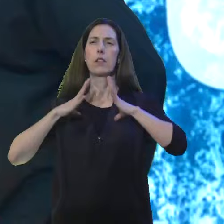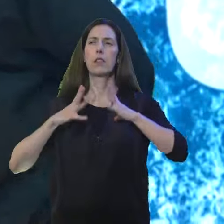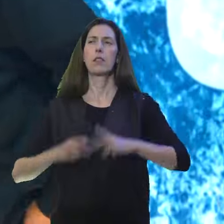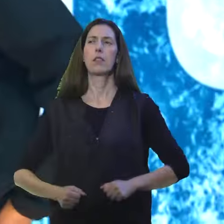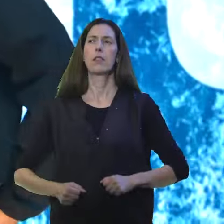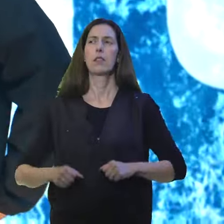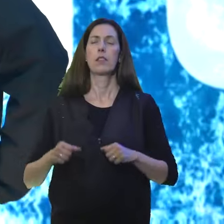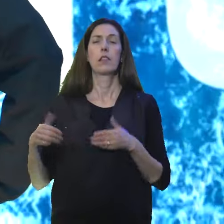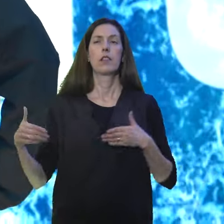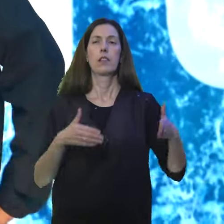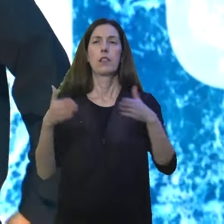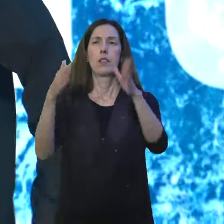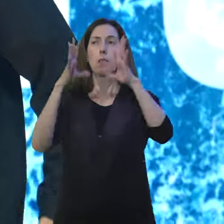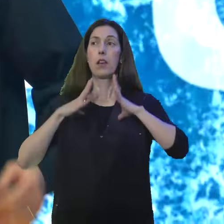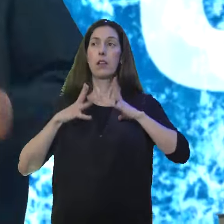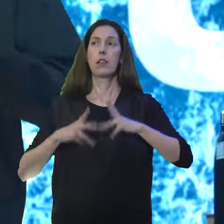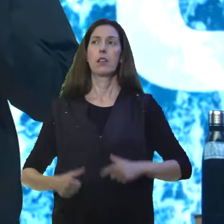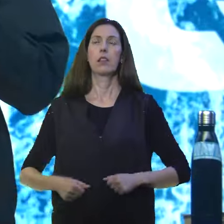Caminho de